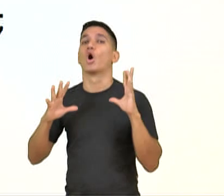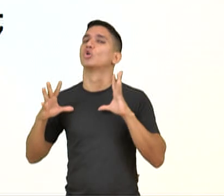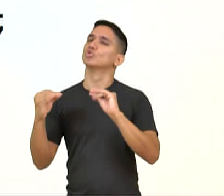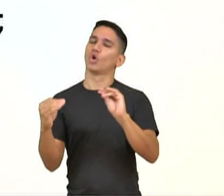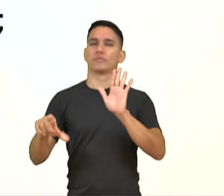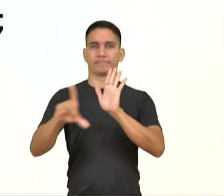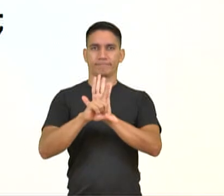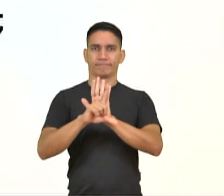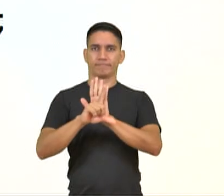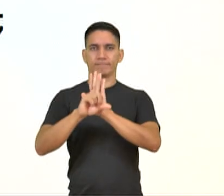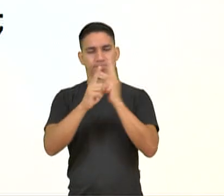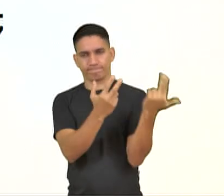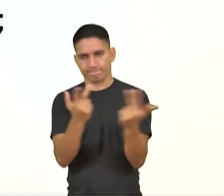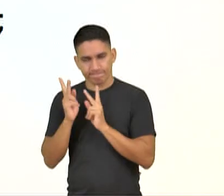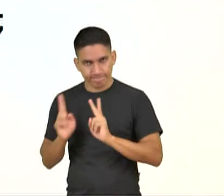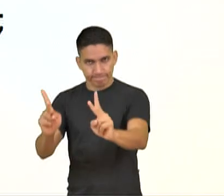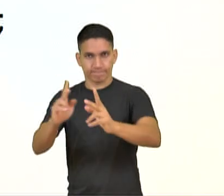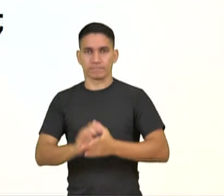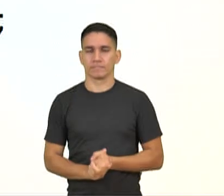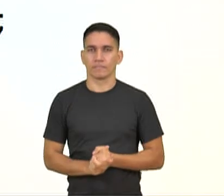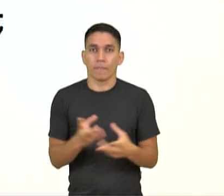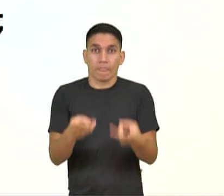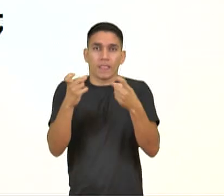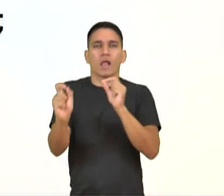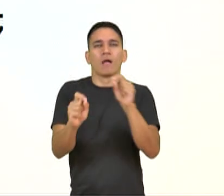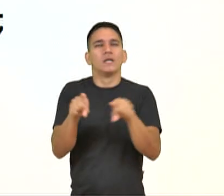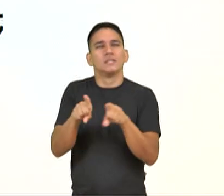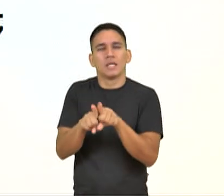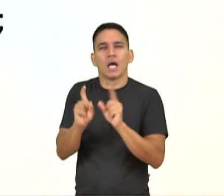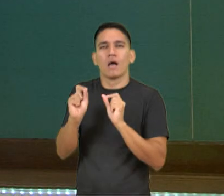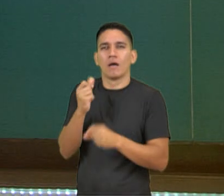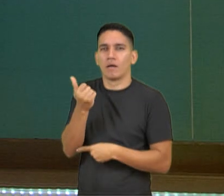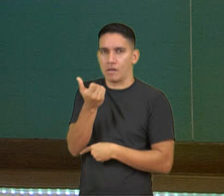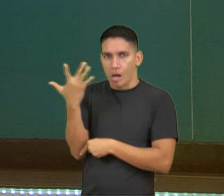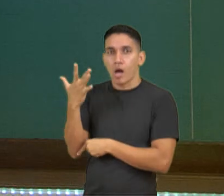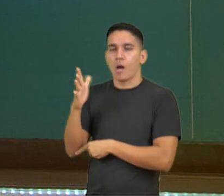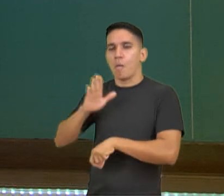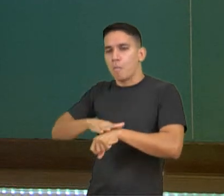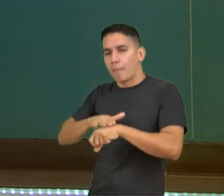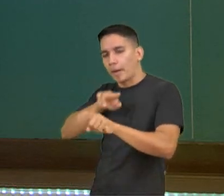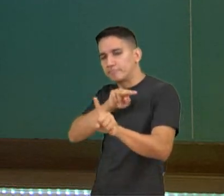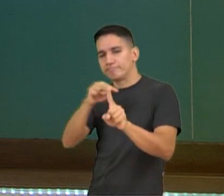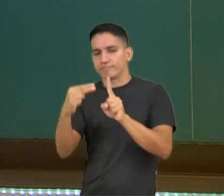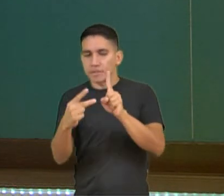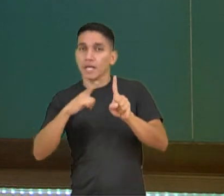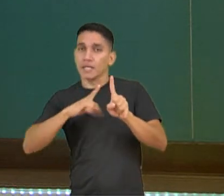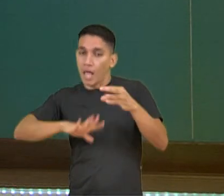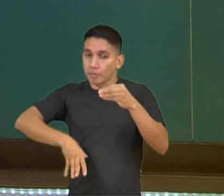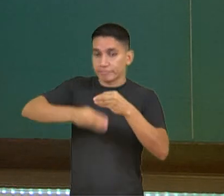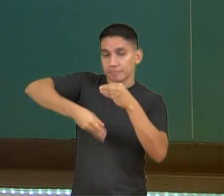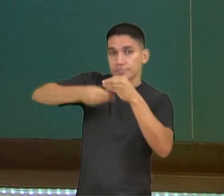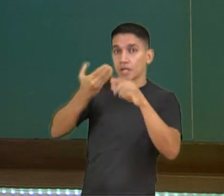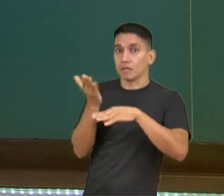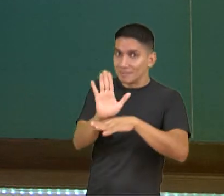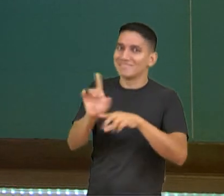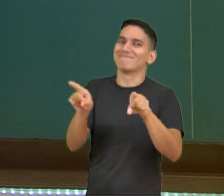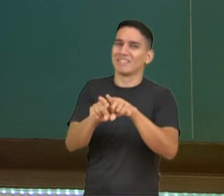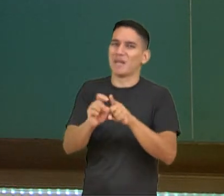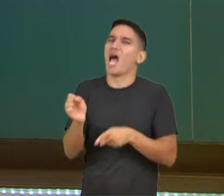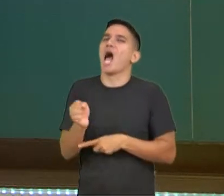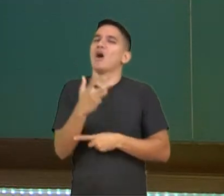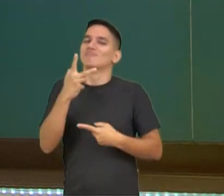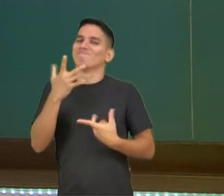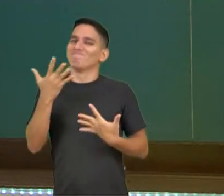lei. Vamos ver também que ele, de algum ponto, como ele trouxe coisas muito benéficas, ele também vai fazer